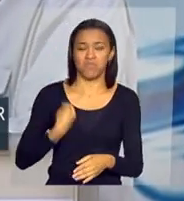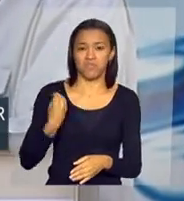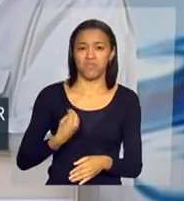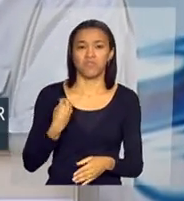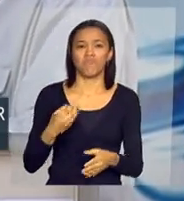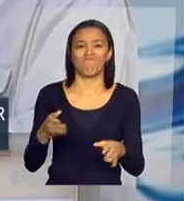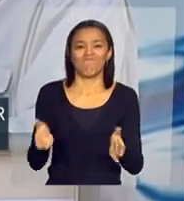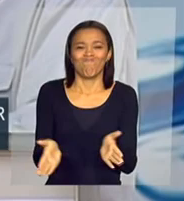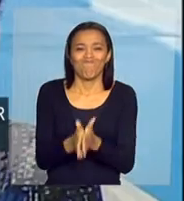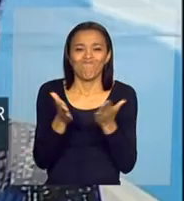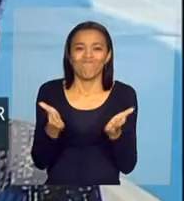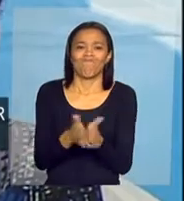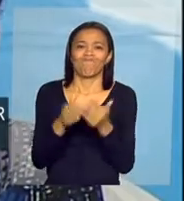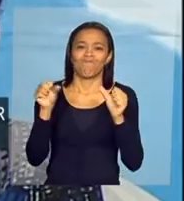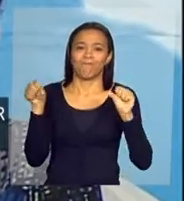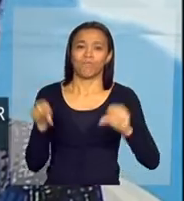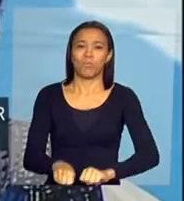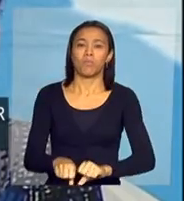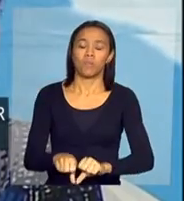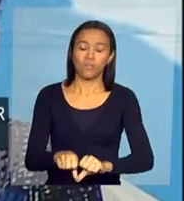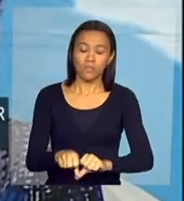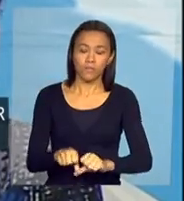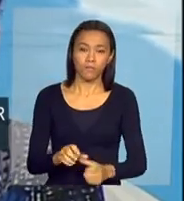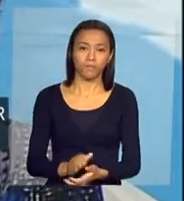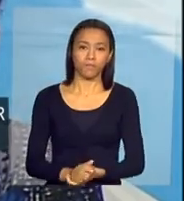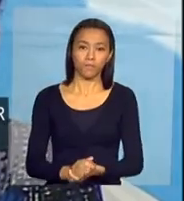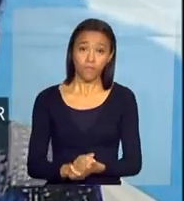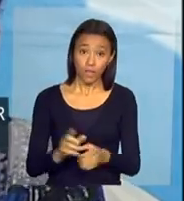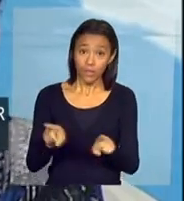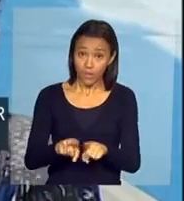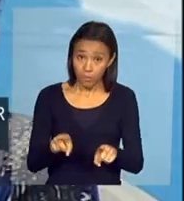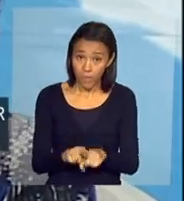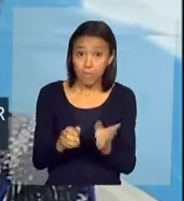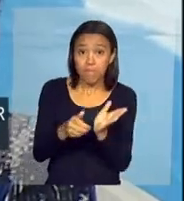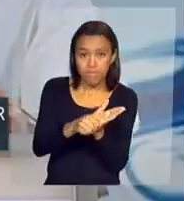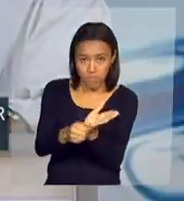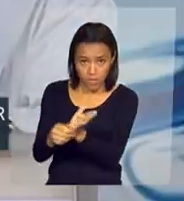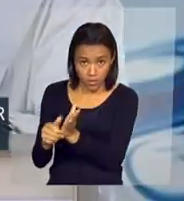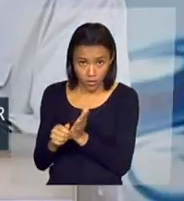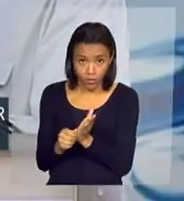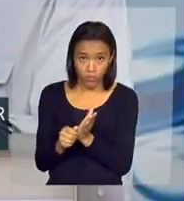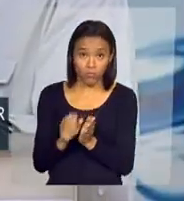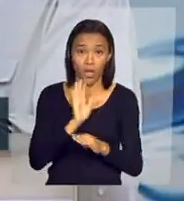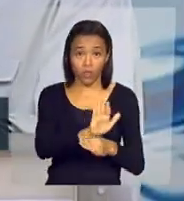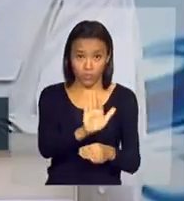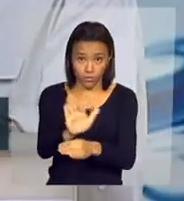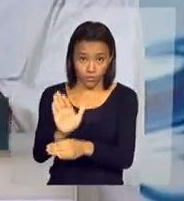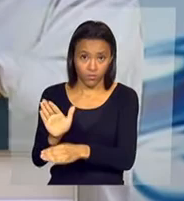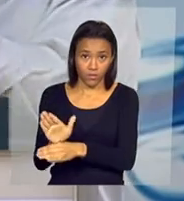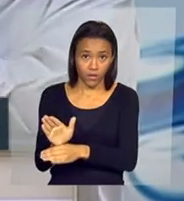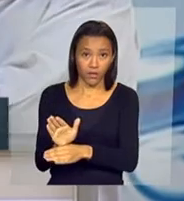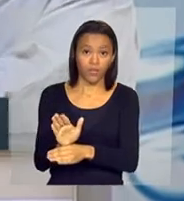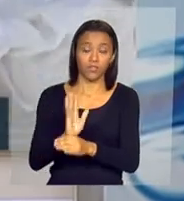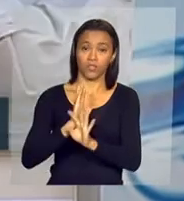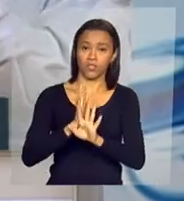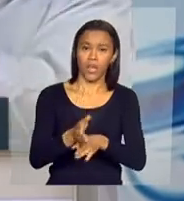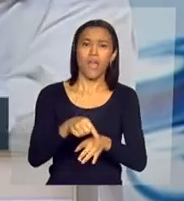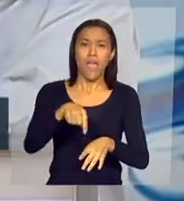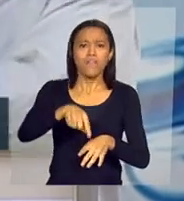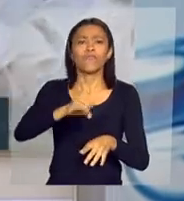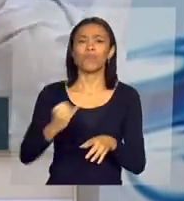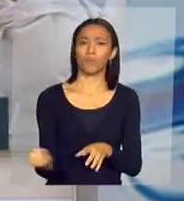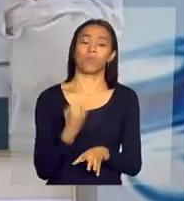miséria. O fornecimento de milho subsidiado foi importante